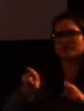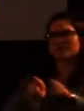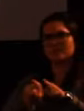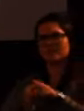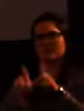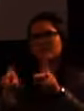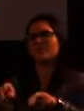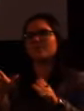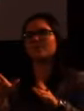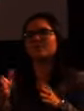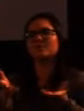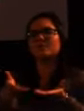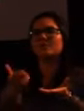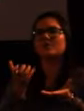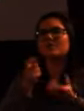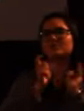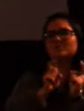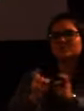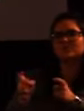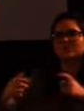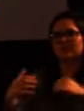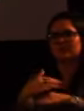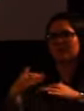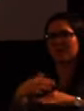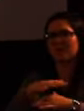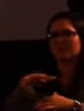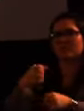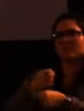estar discutindo uma cidade que se constrói